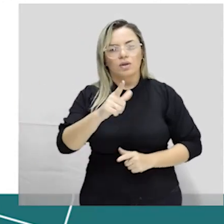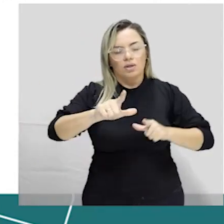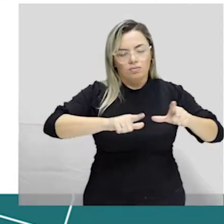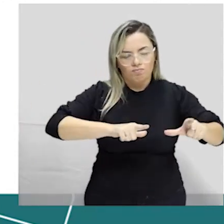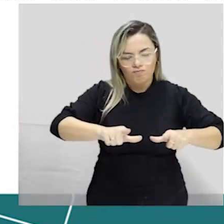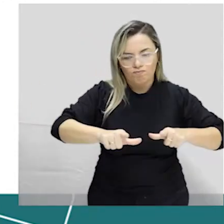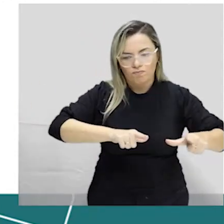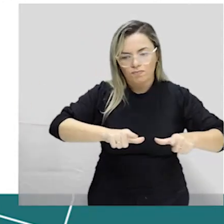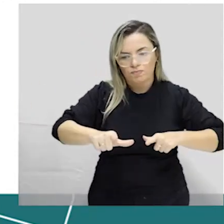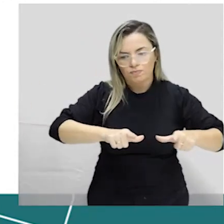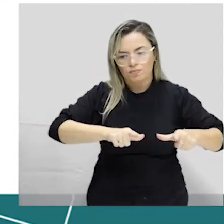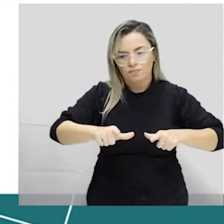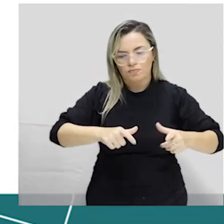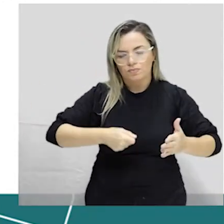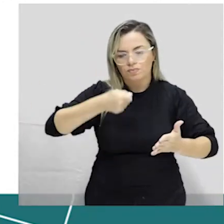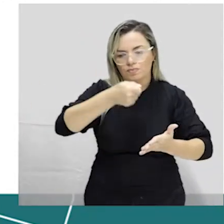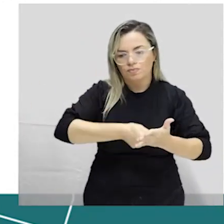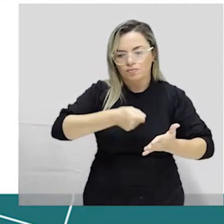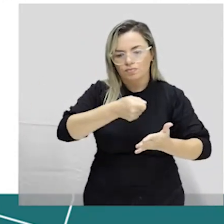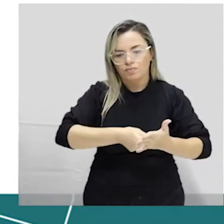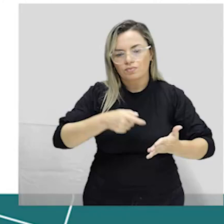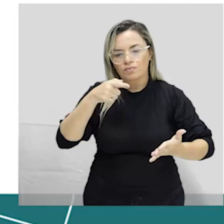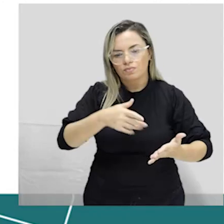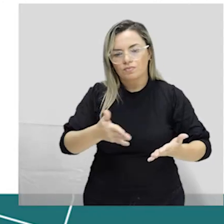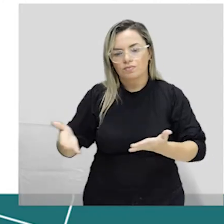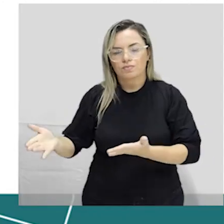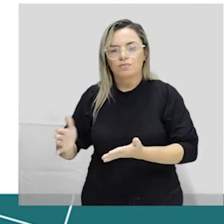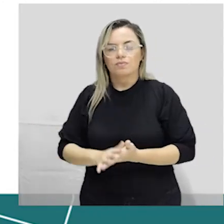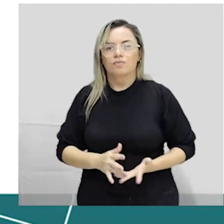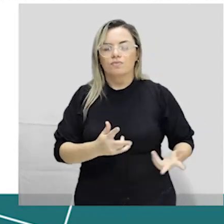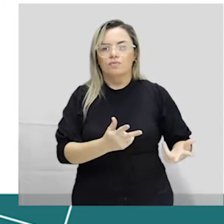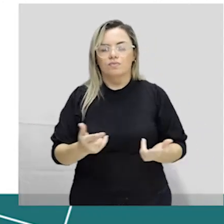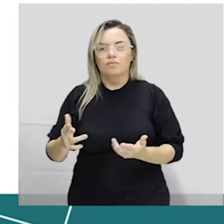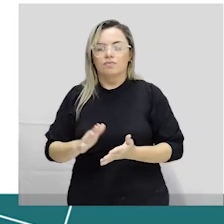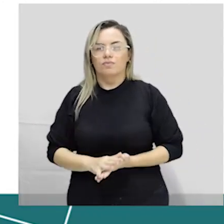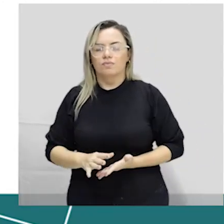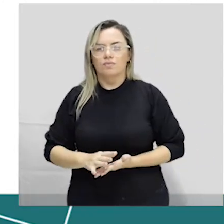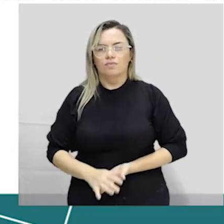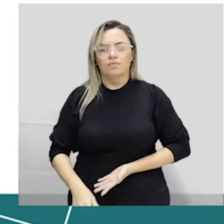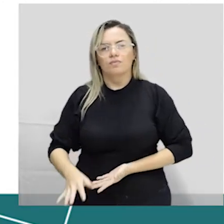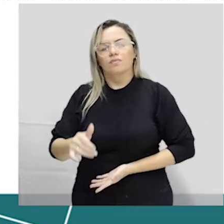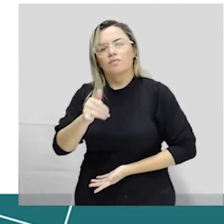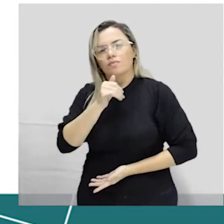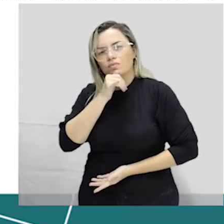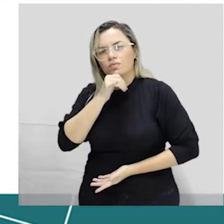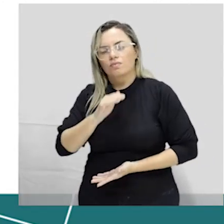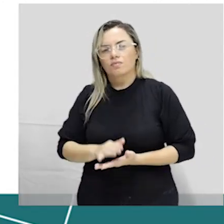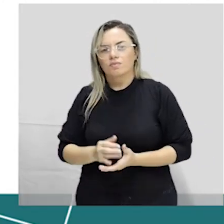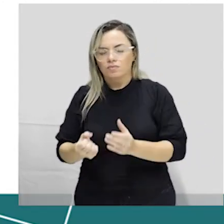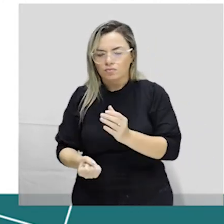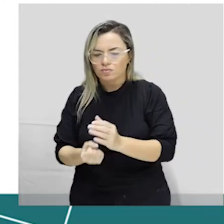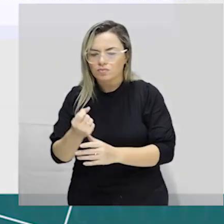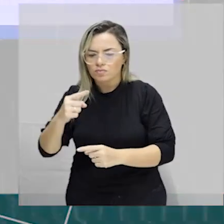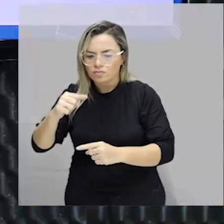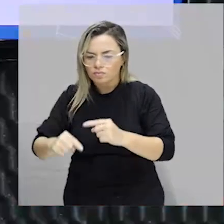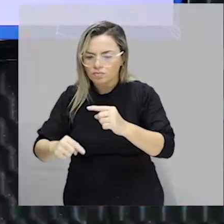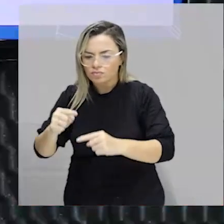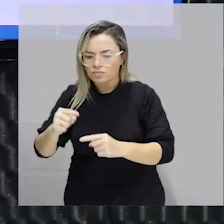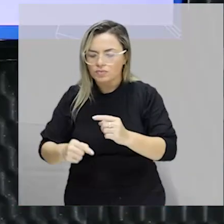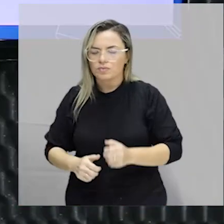do trabalho e os custos dos meios de produção da mesma mercadoria. Então, assim, para produzir alguma coisa, a gente precisa investir